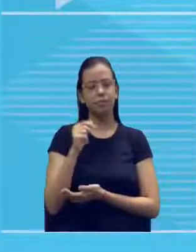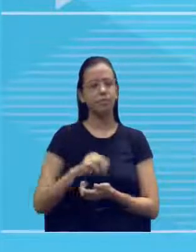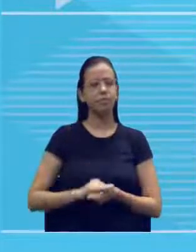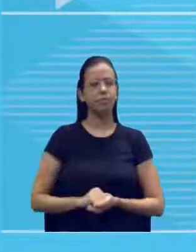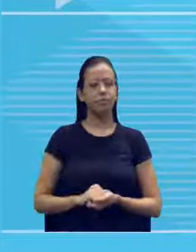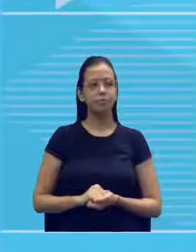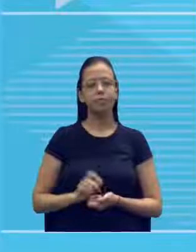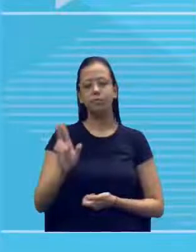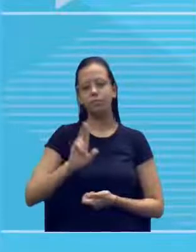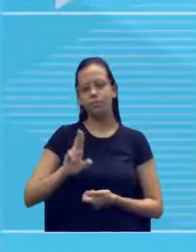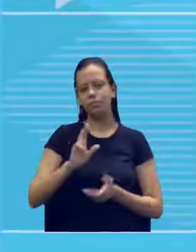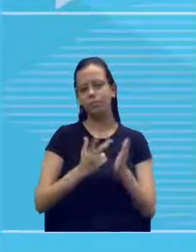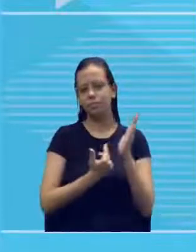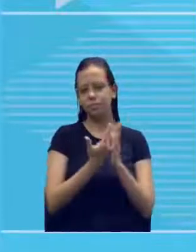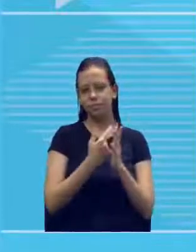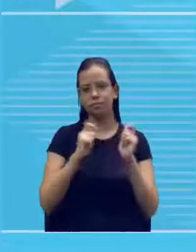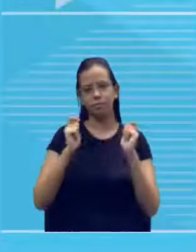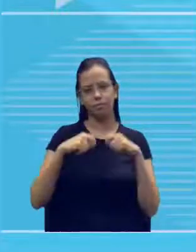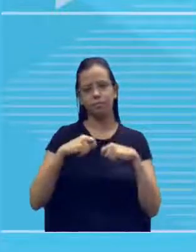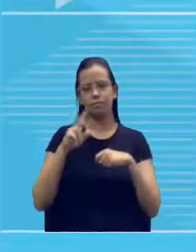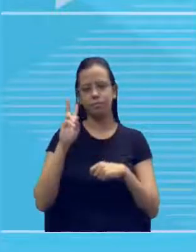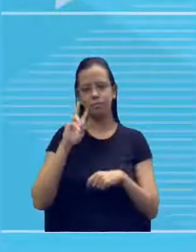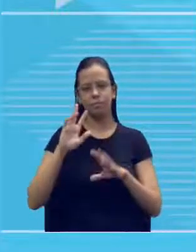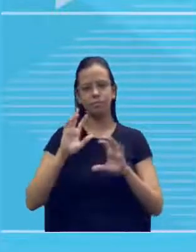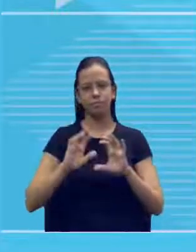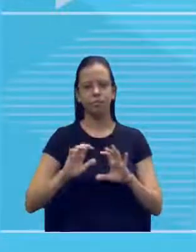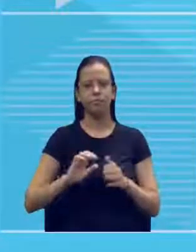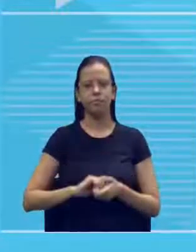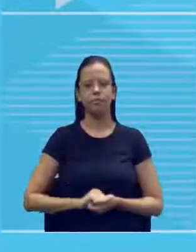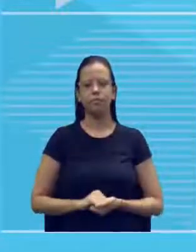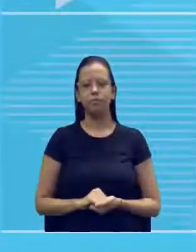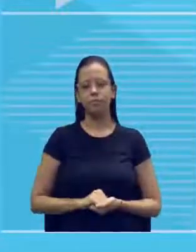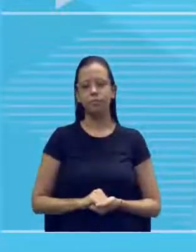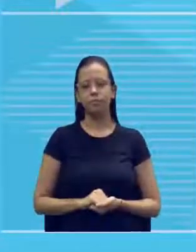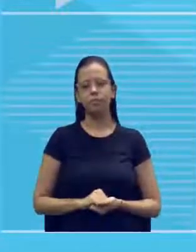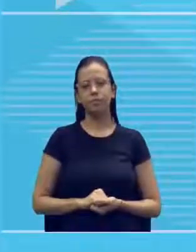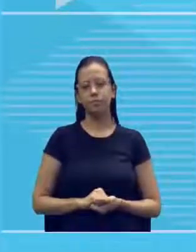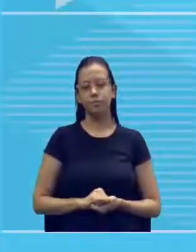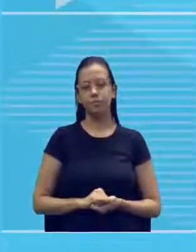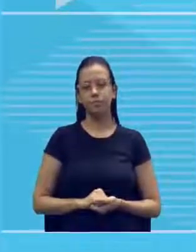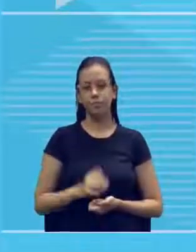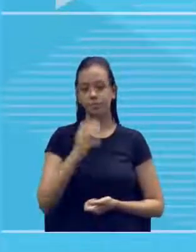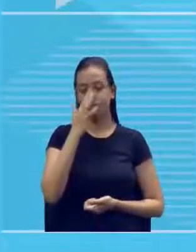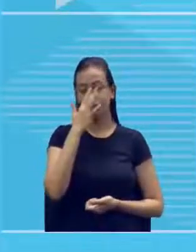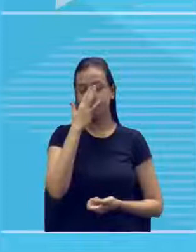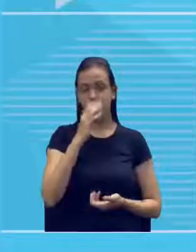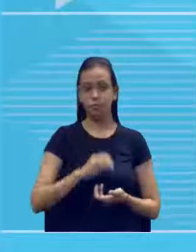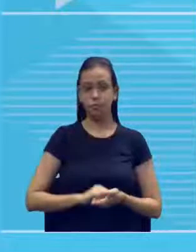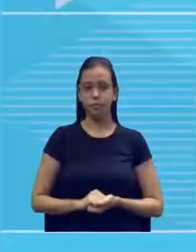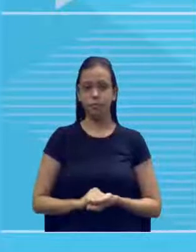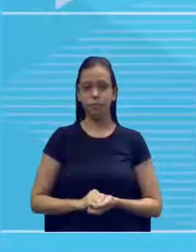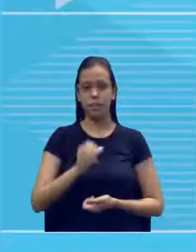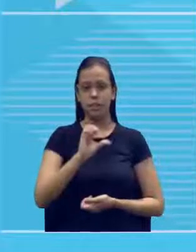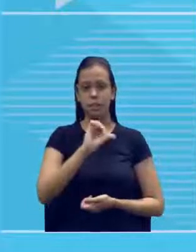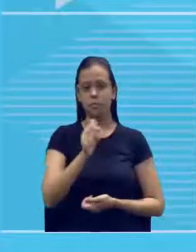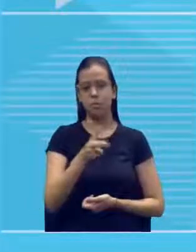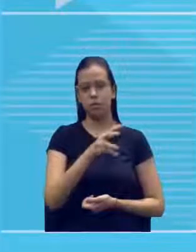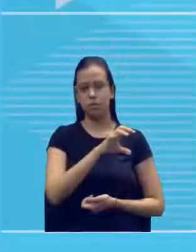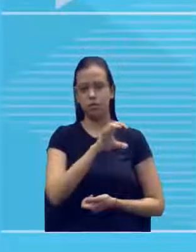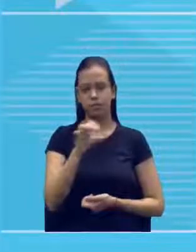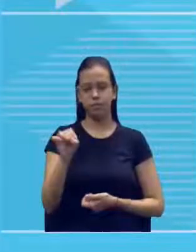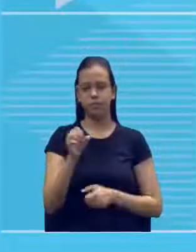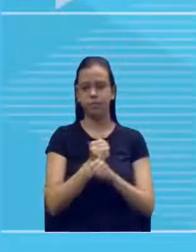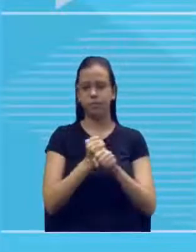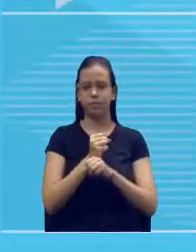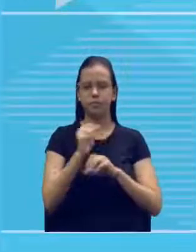a gente consegue visualizar dessa forma. Há 6.500 anos antes de Cristo,